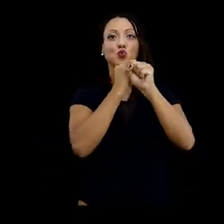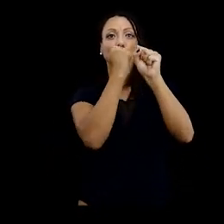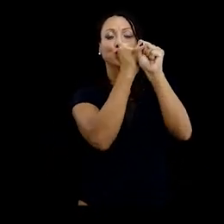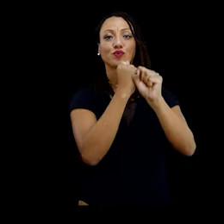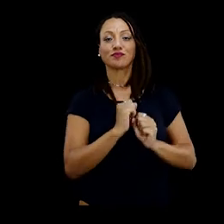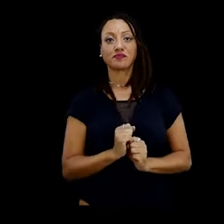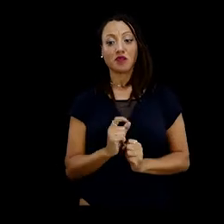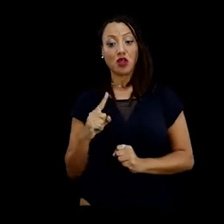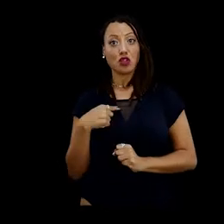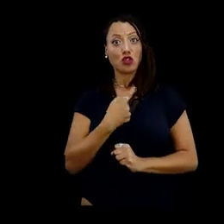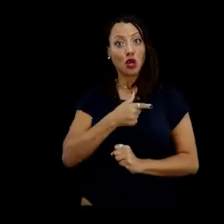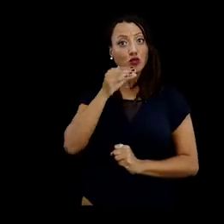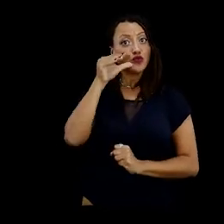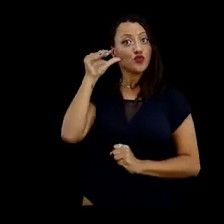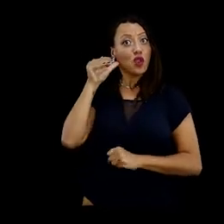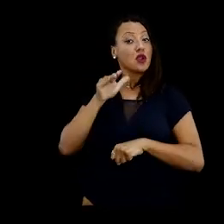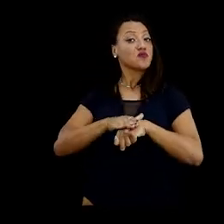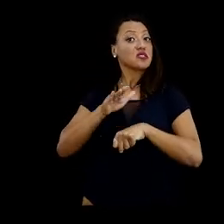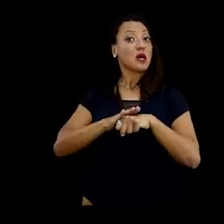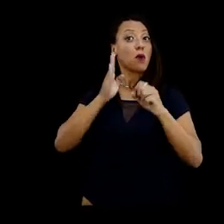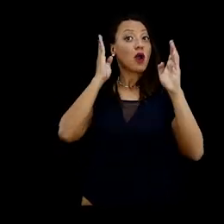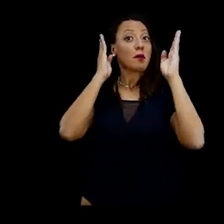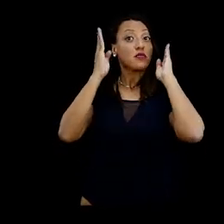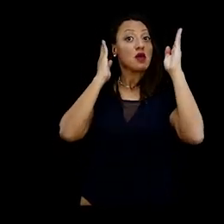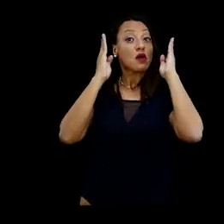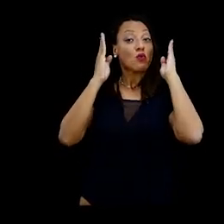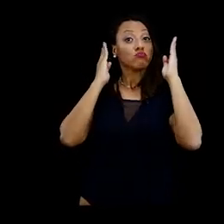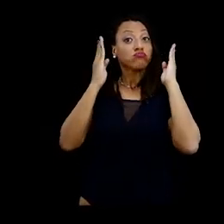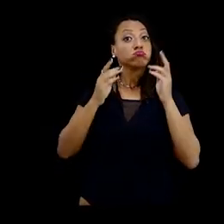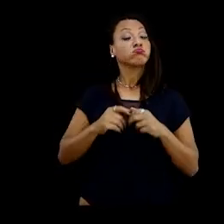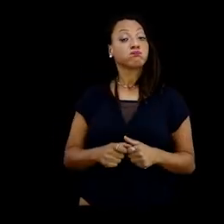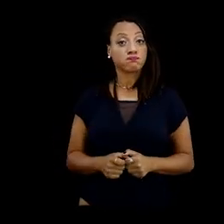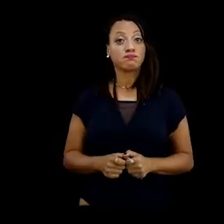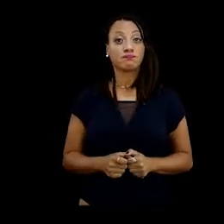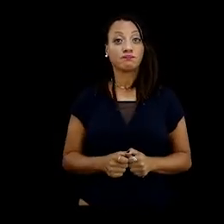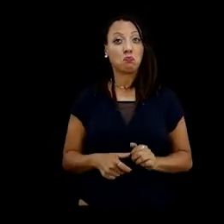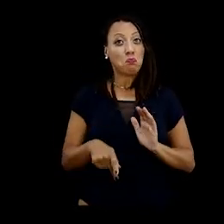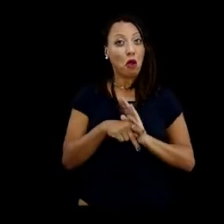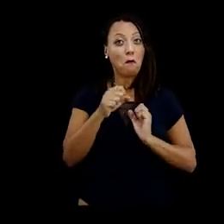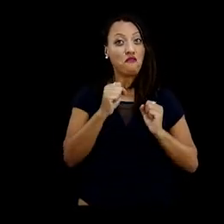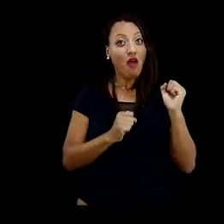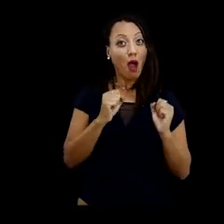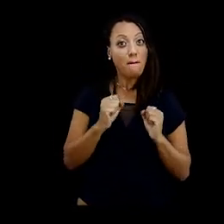Nós, como operários, fazemos os caminhões da fábrica.